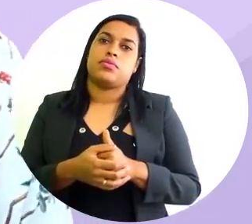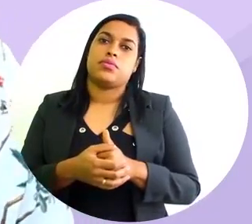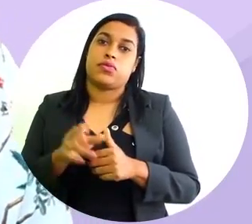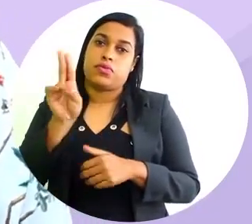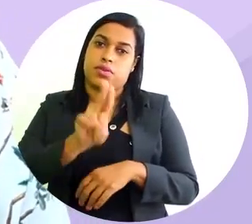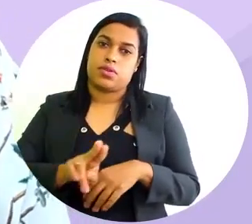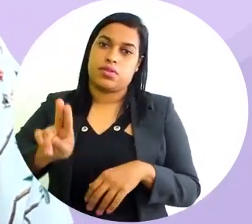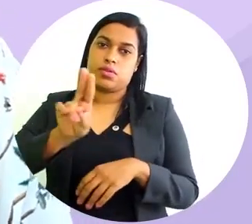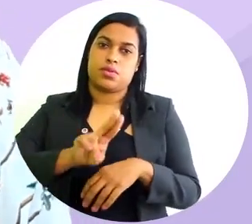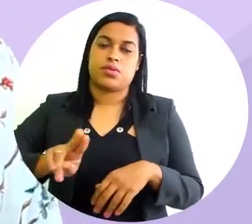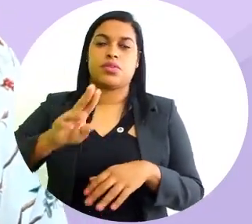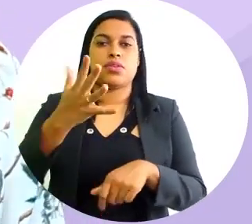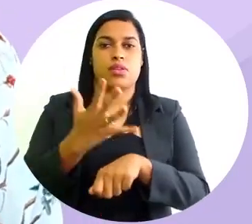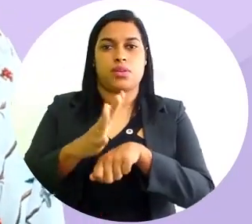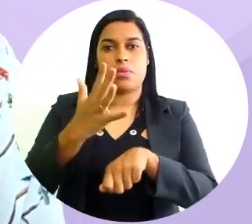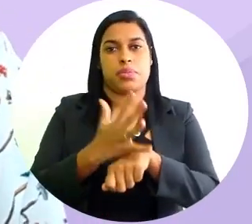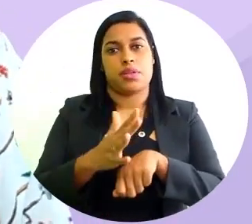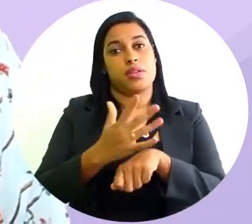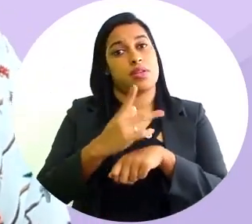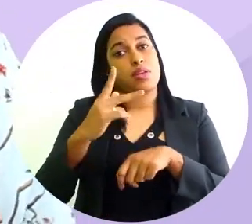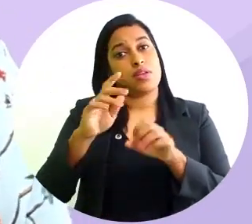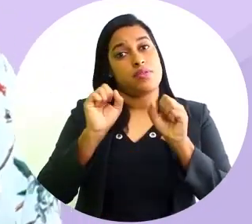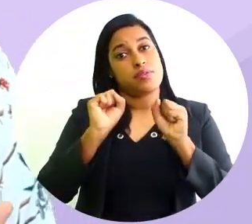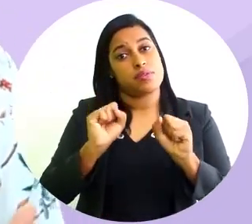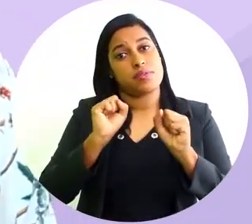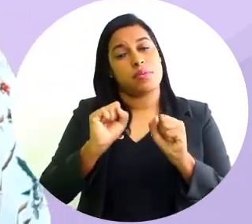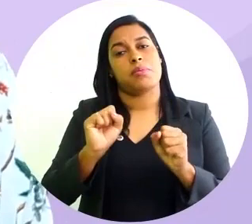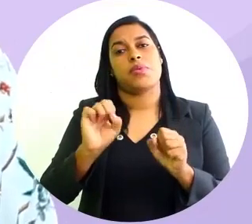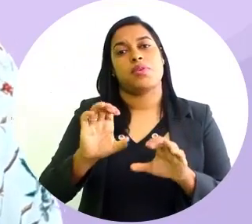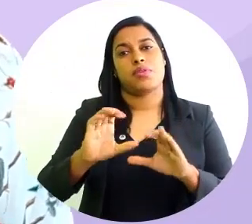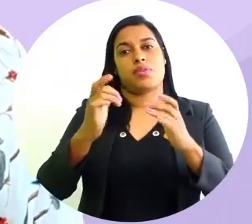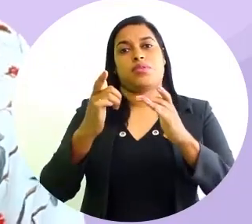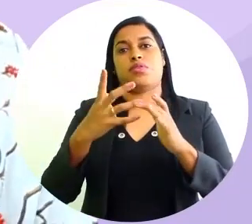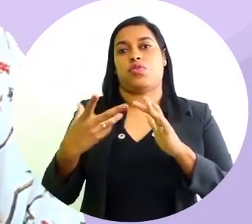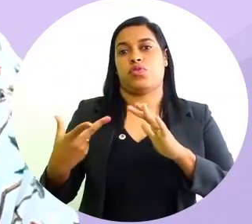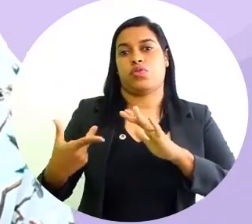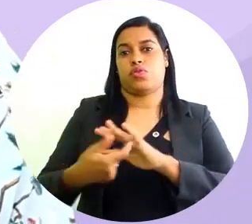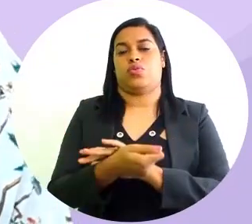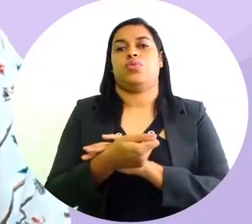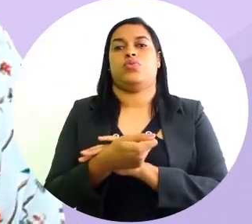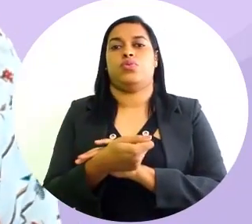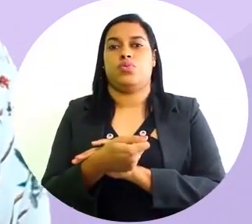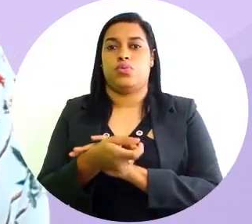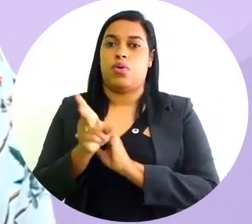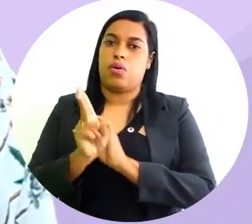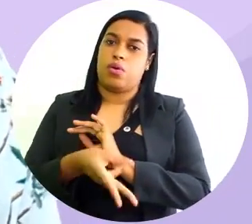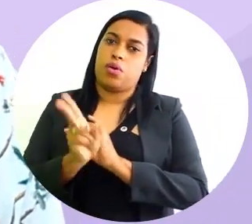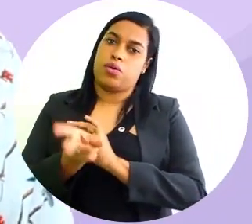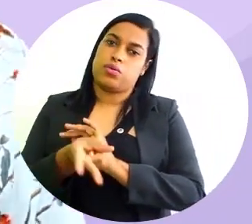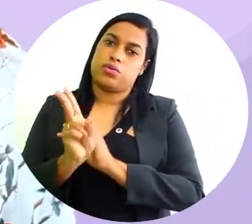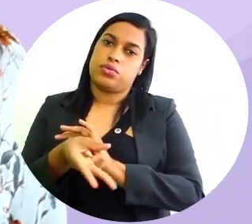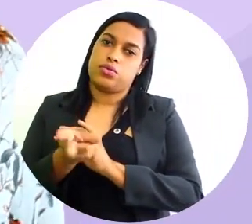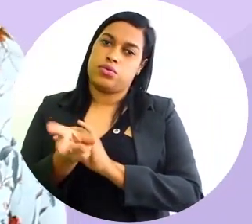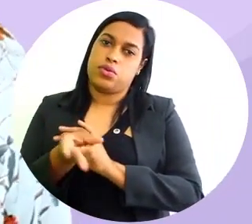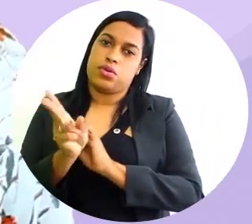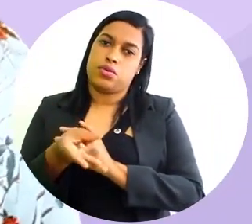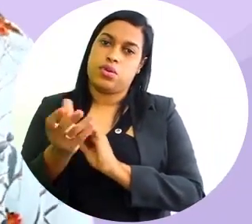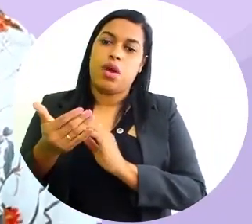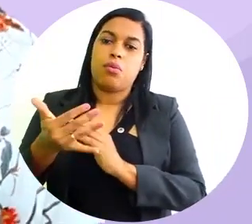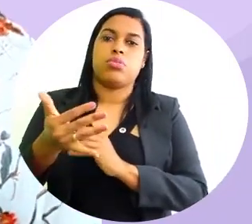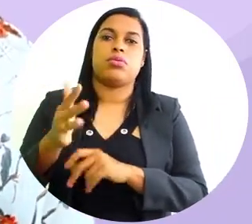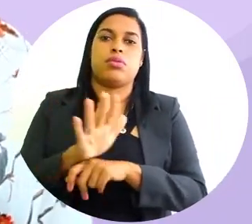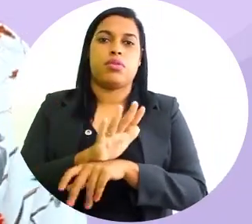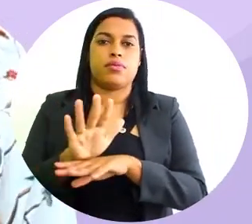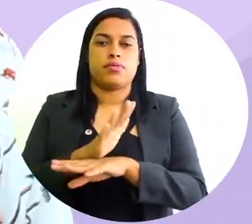otimizada conforme a prática, então que você possa realmente praticar todos esses comandos e nós continuaremos ainda mais alguns comandos nas próximas